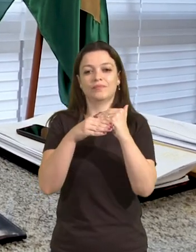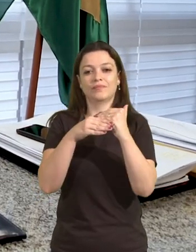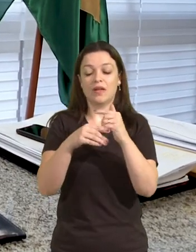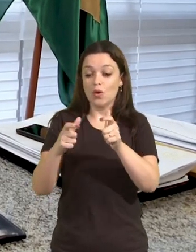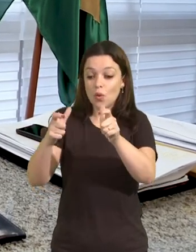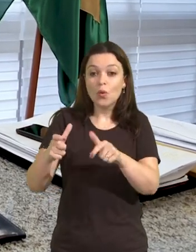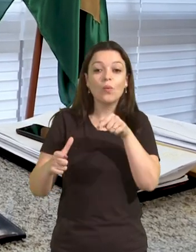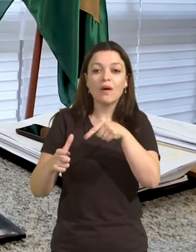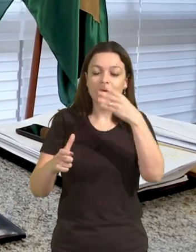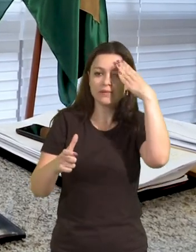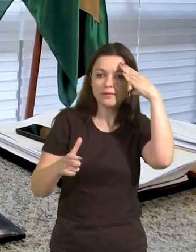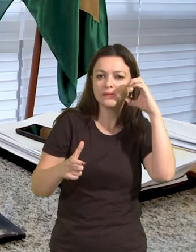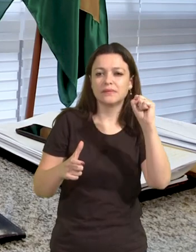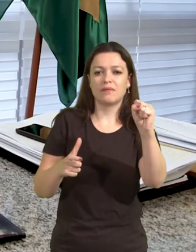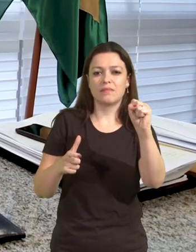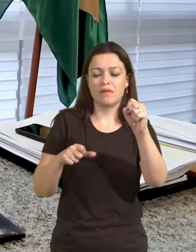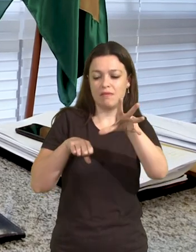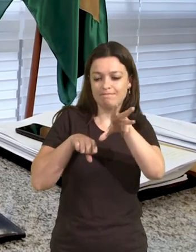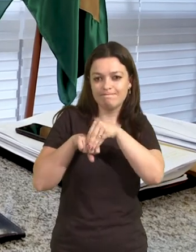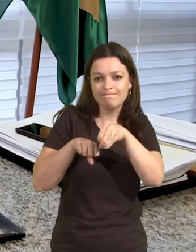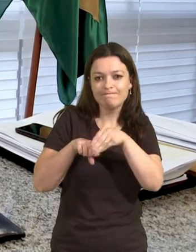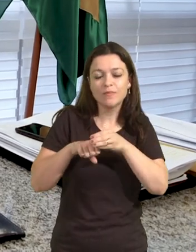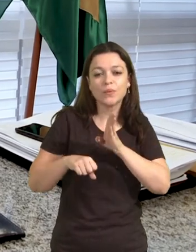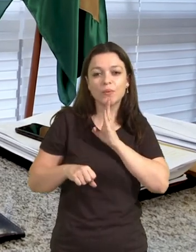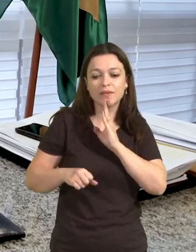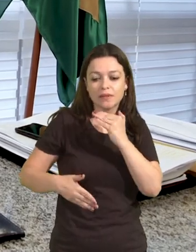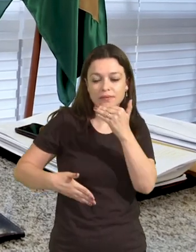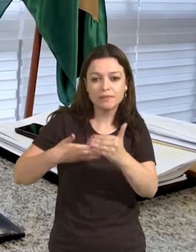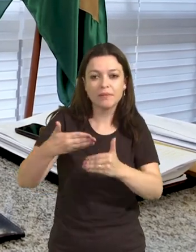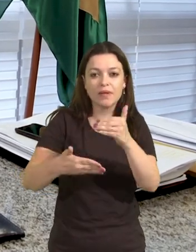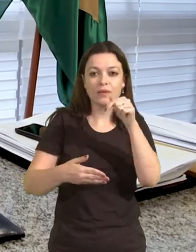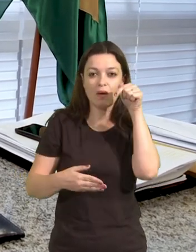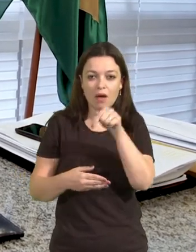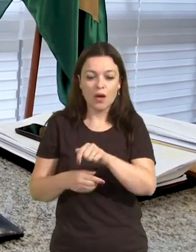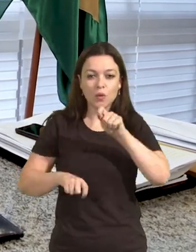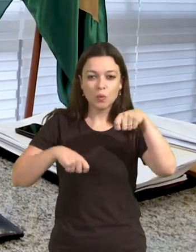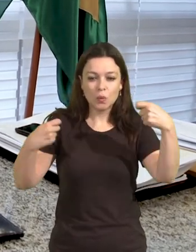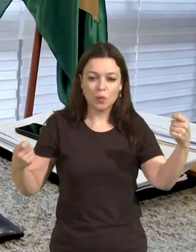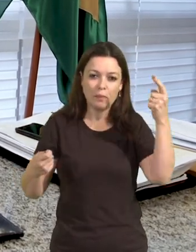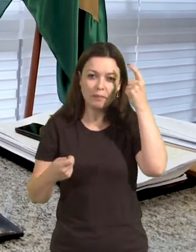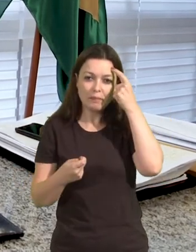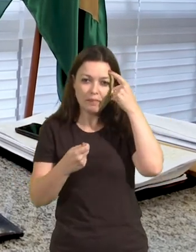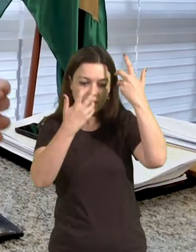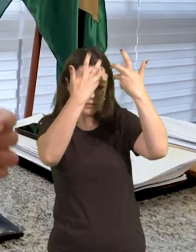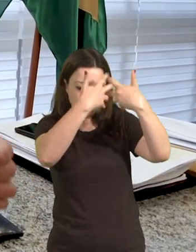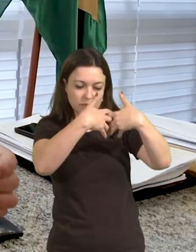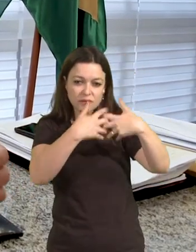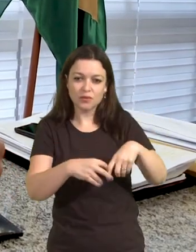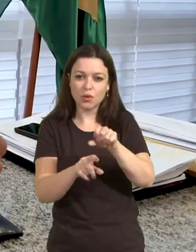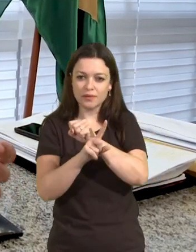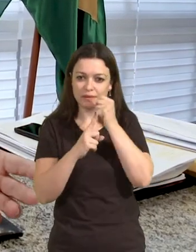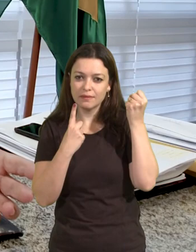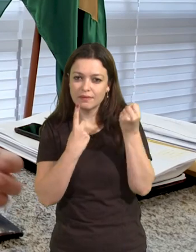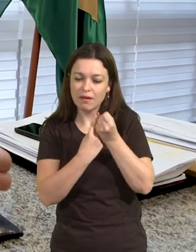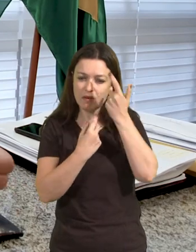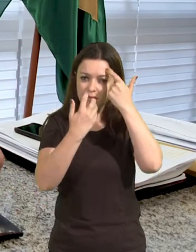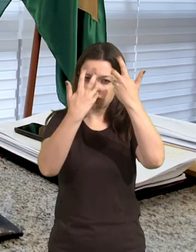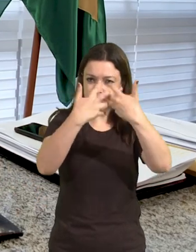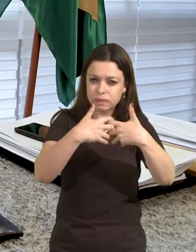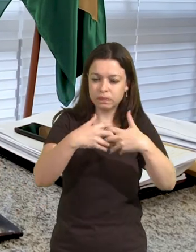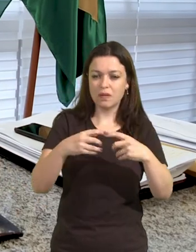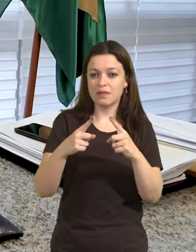casa do saber, é o local onde se pensa a sociedade, onde se pensa a